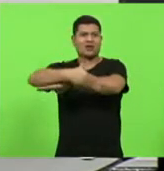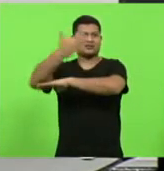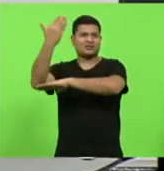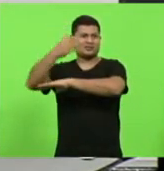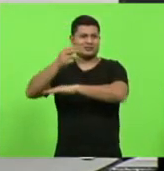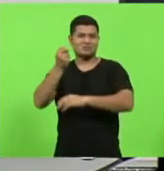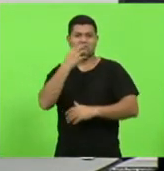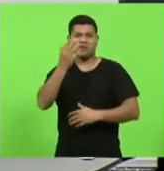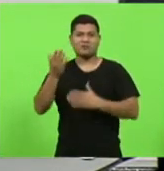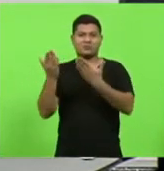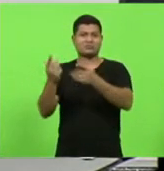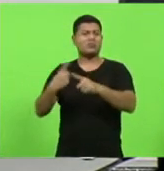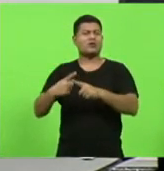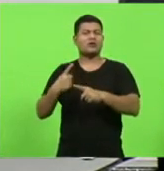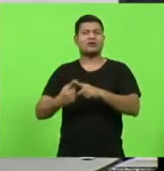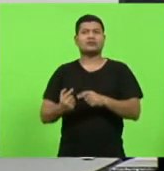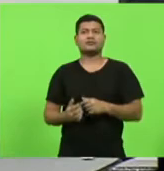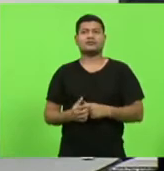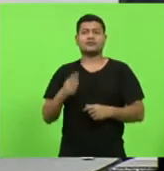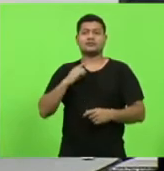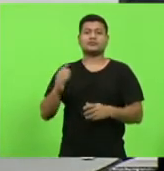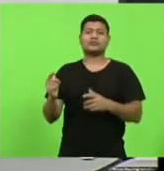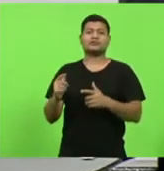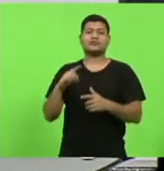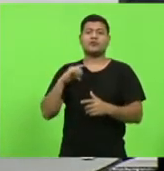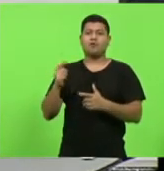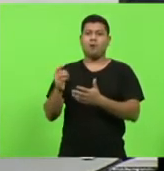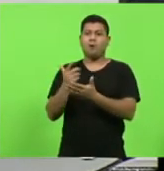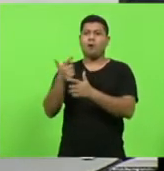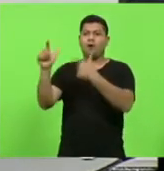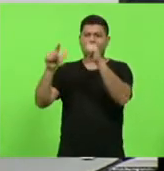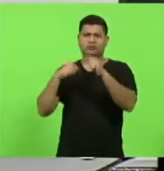quê? Tem outros negócios que são bons também, né?